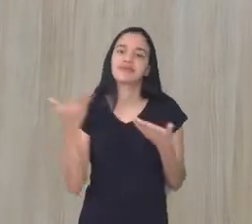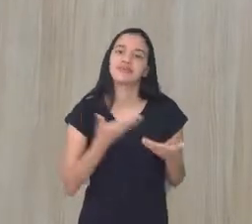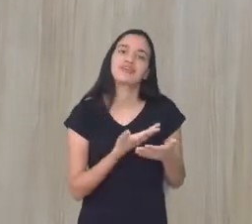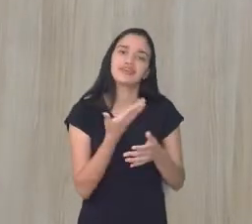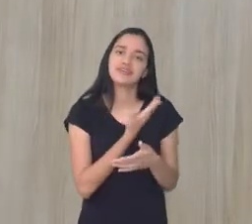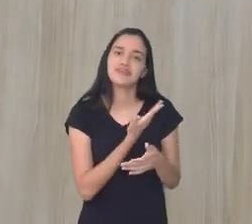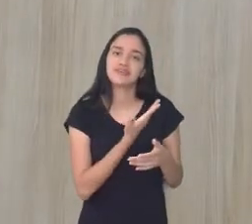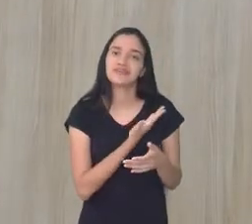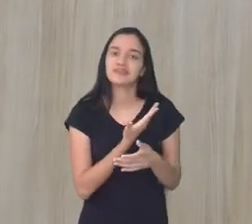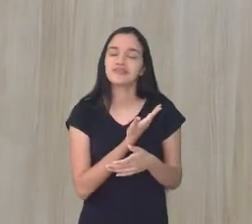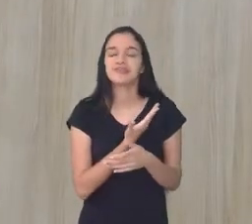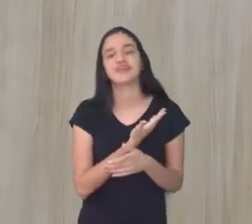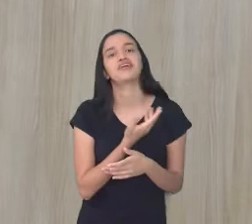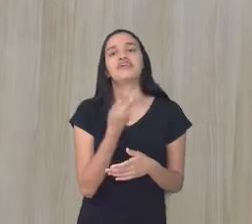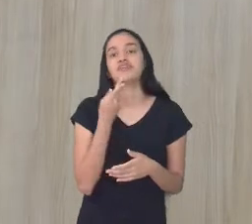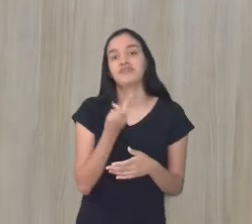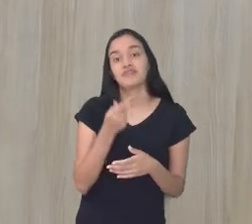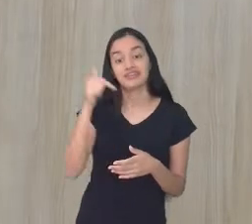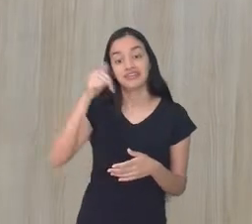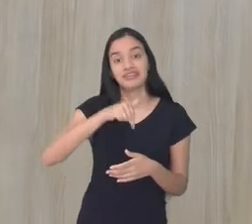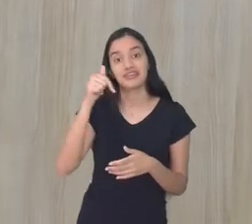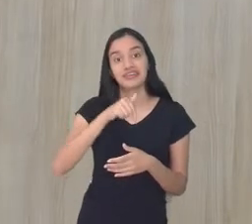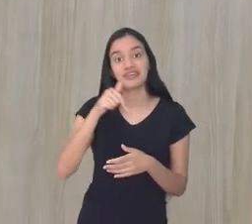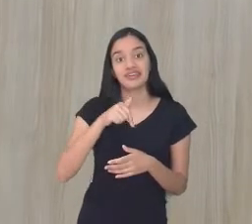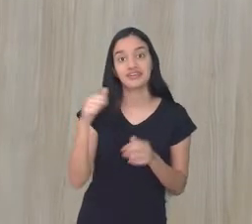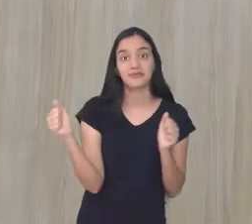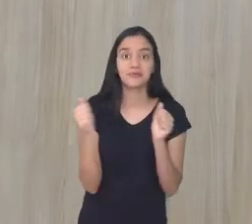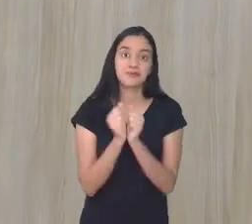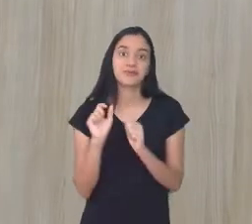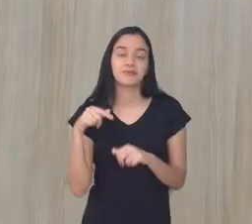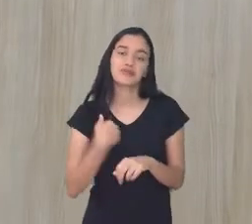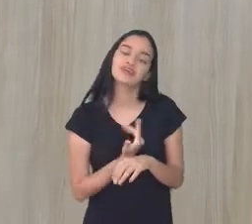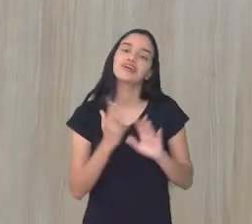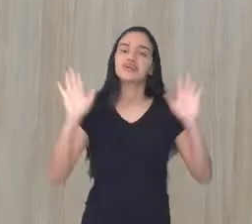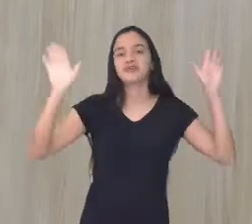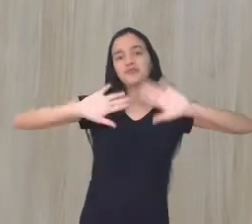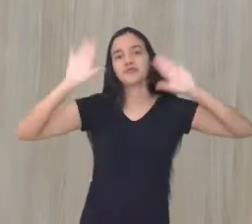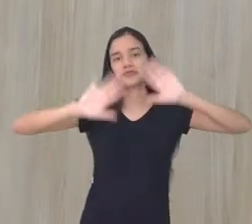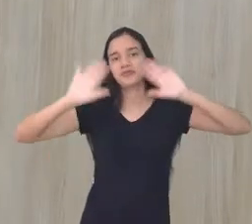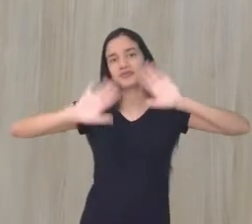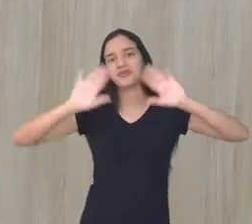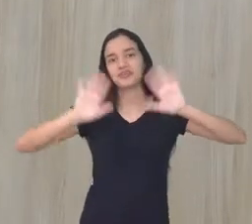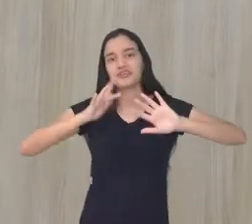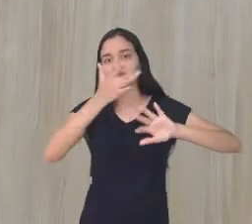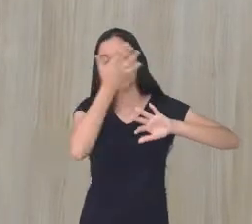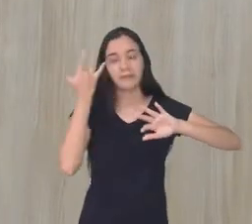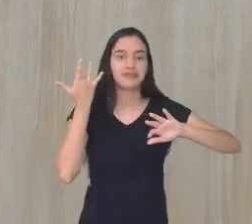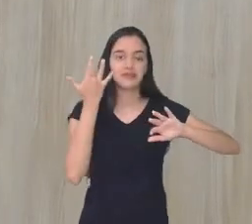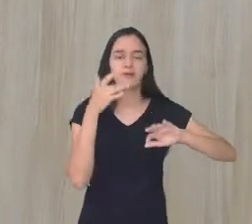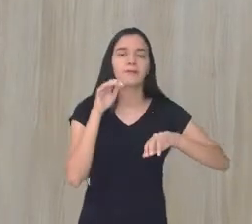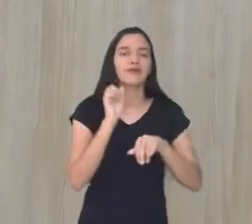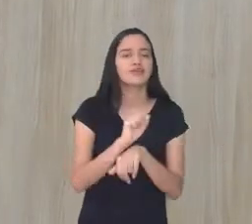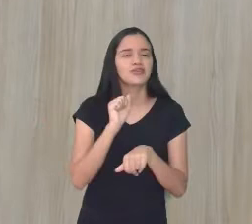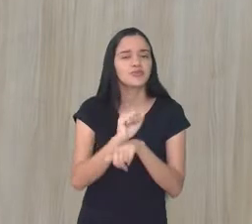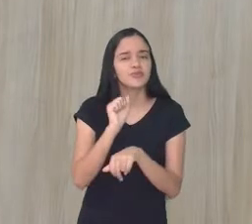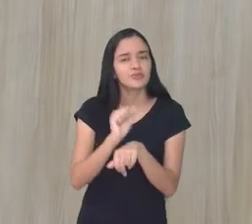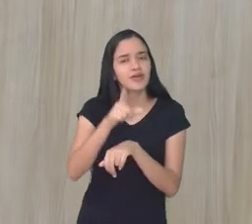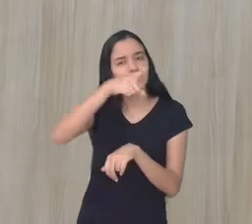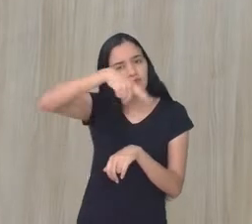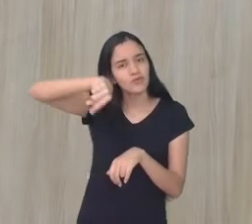dissesse quem foi que você convidou e quem está aqui conosco, tá certo? Então, tchau, tchau, pessoal. Aguardo vocês na